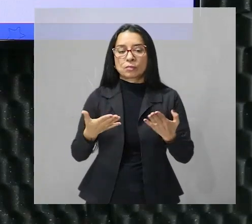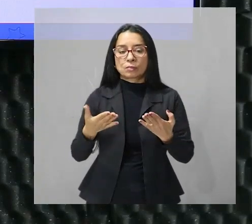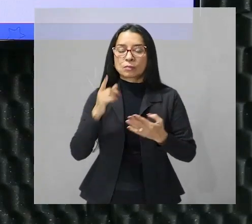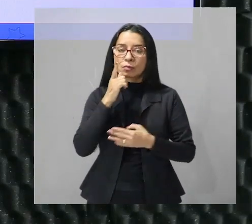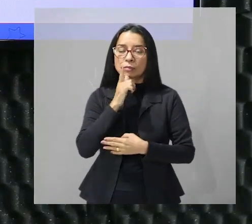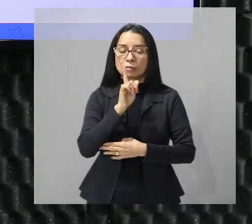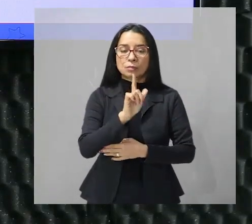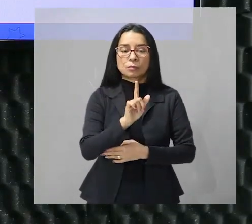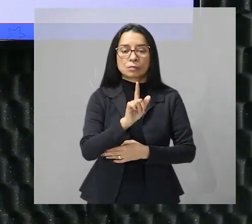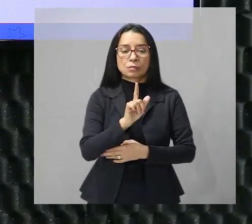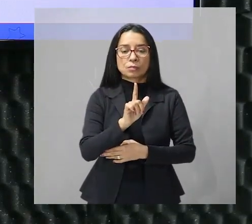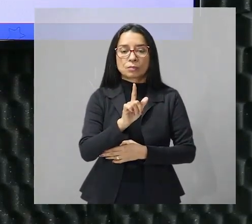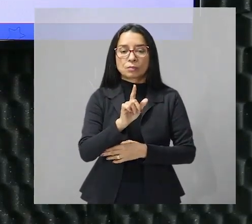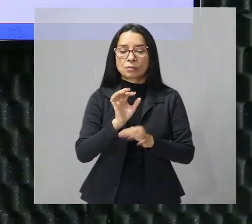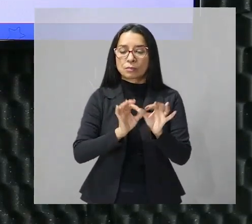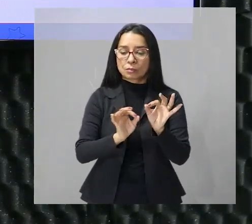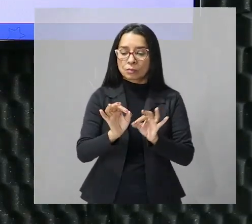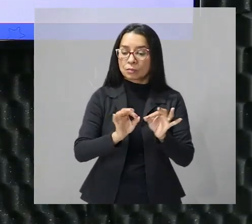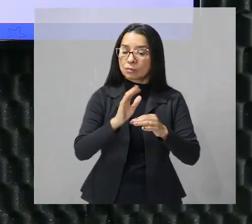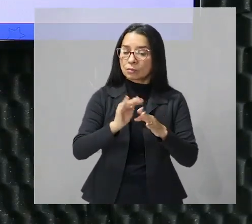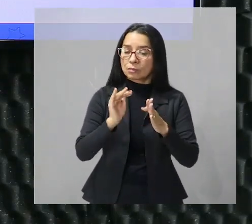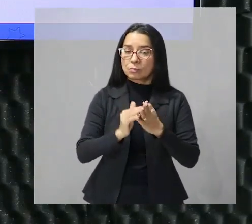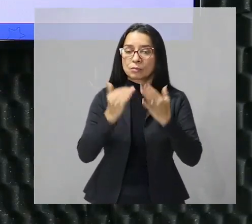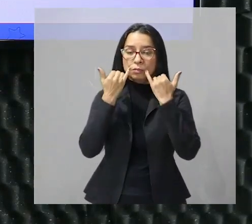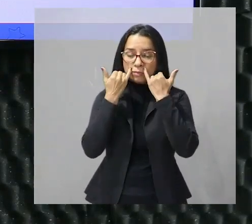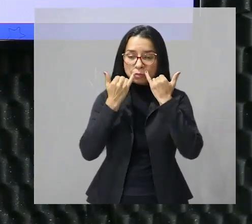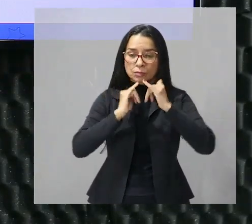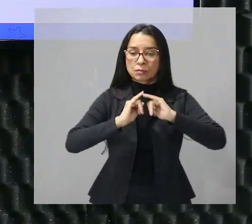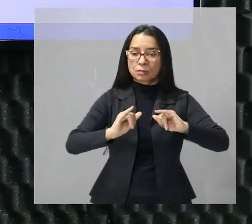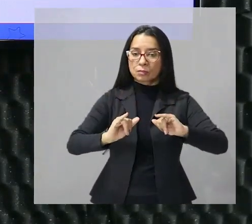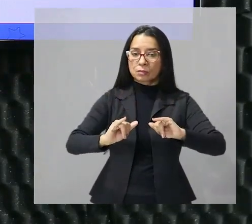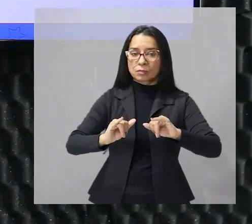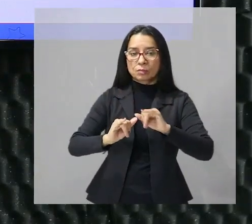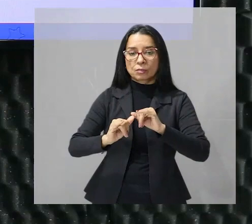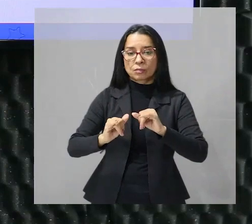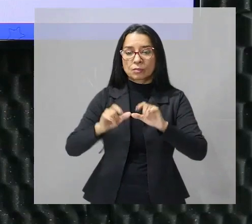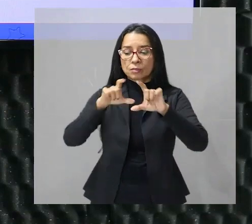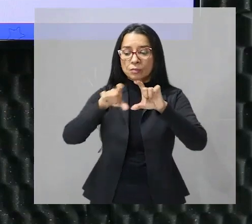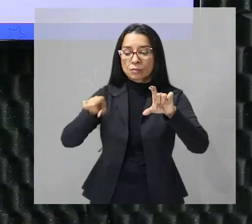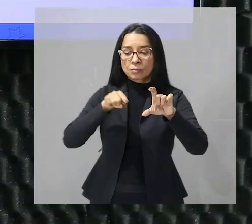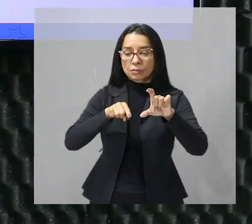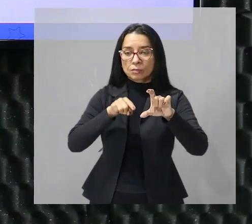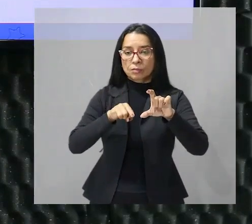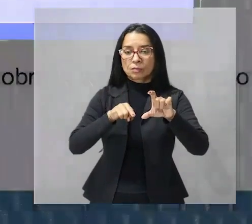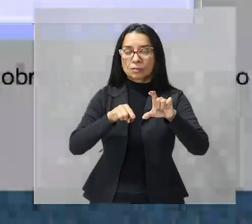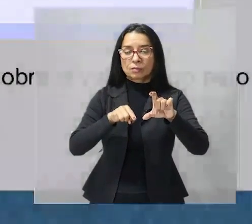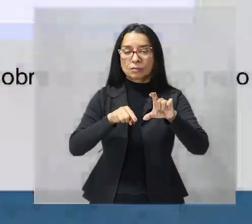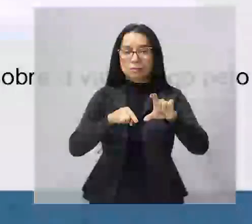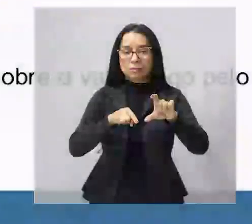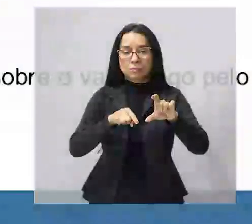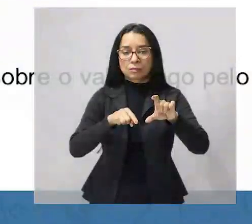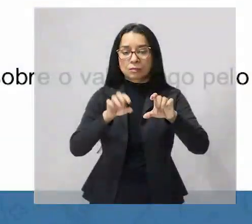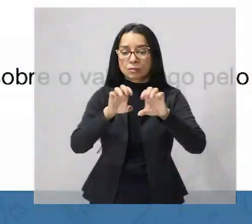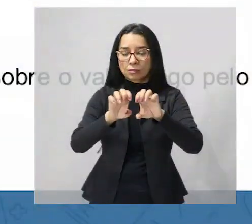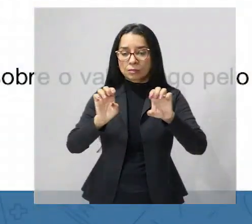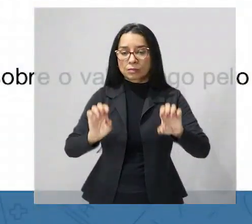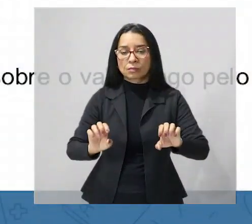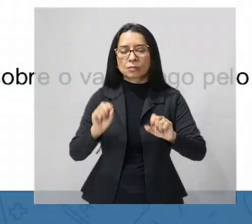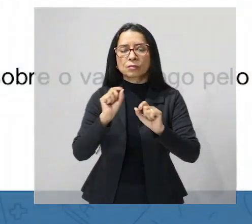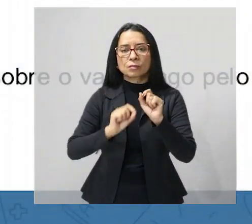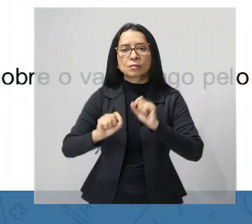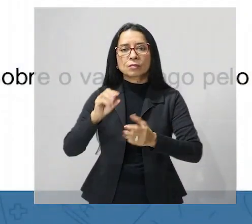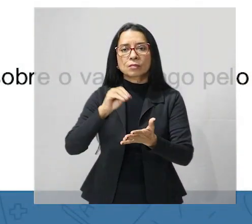conseguimos colocar todas as informações que o enunciado nos passou nessa expressão aqui. O que que tá